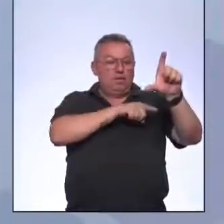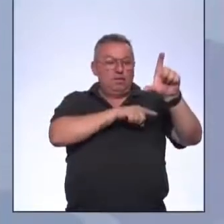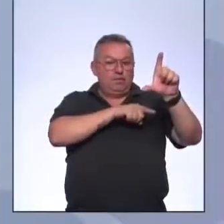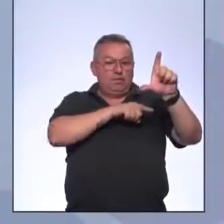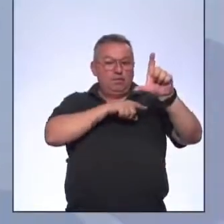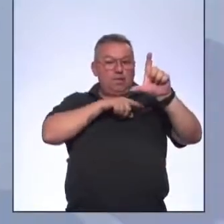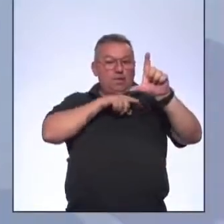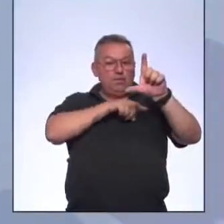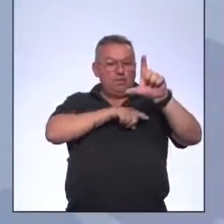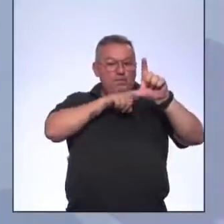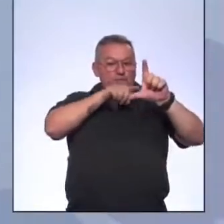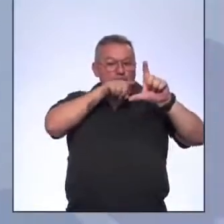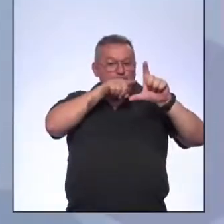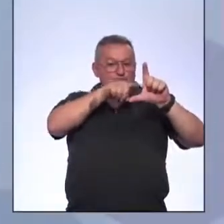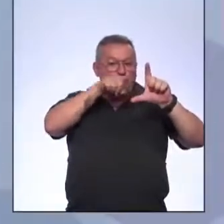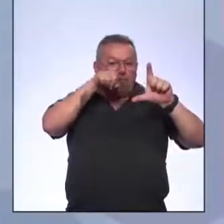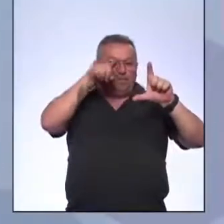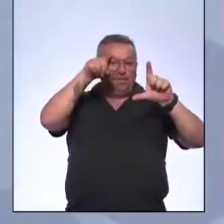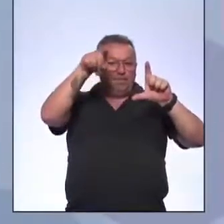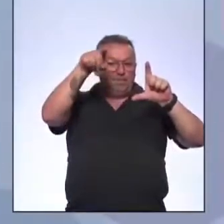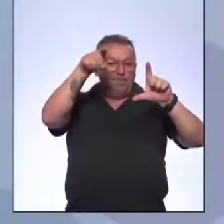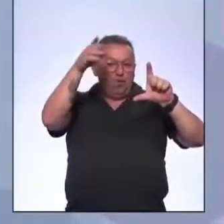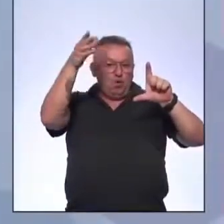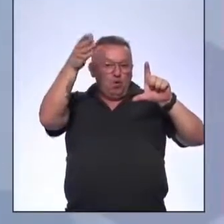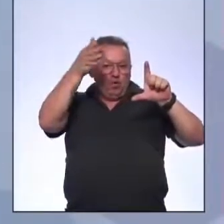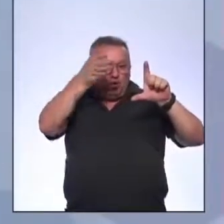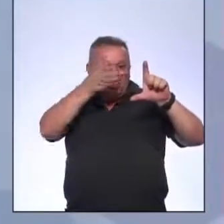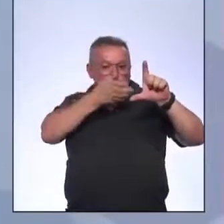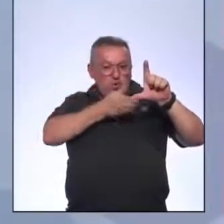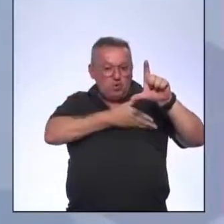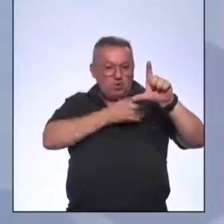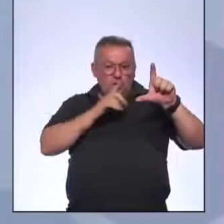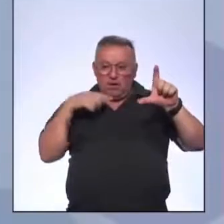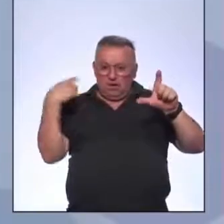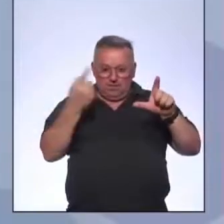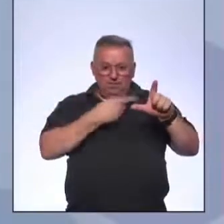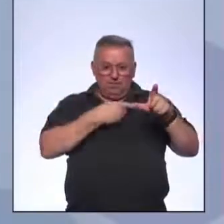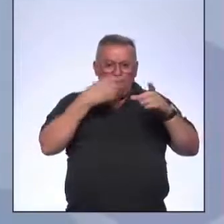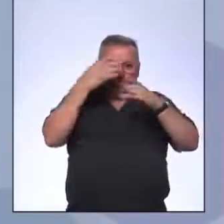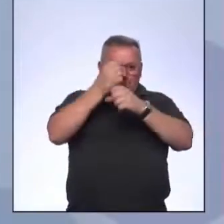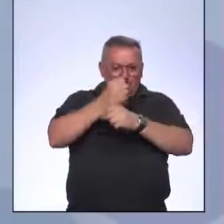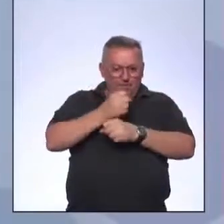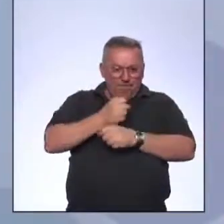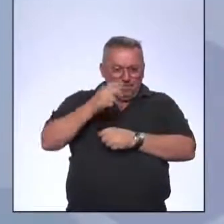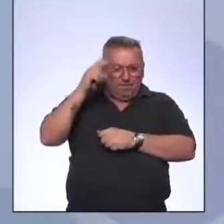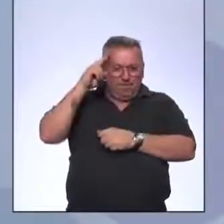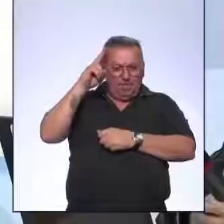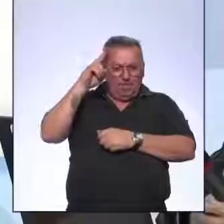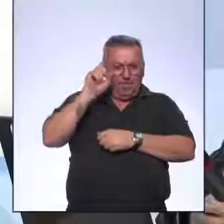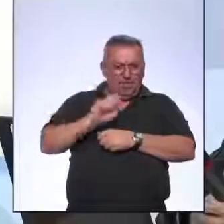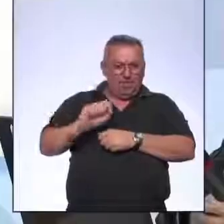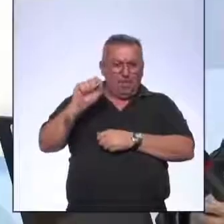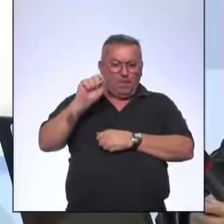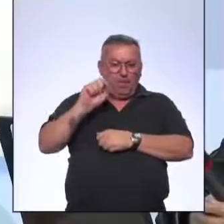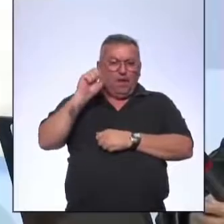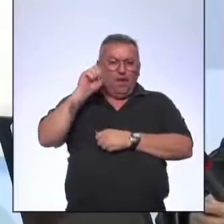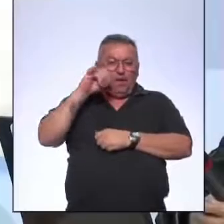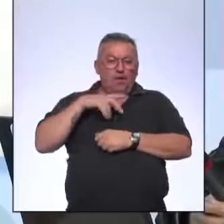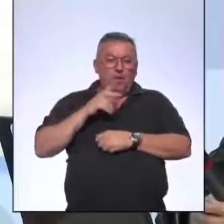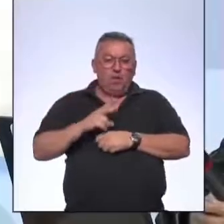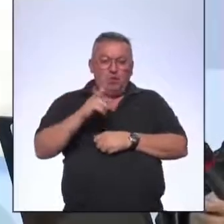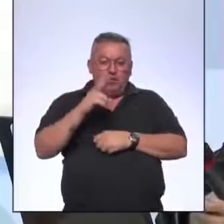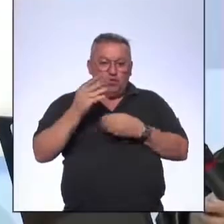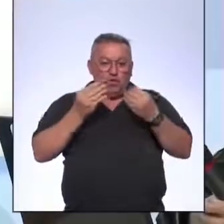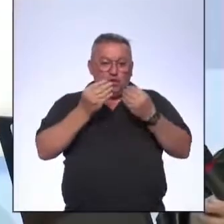localizados pelos pares ordenados que nós calculamos correto lembrando o que se eu